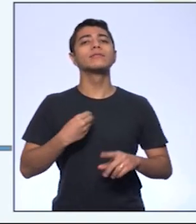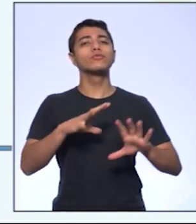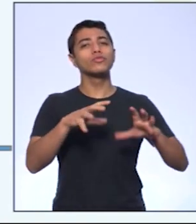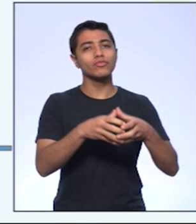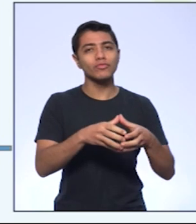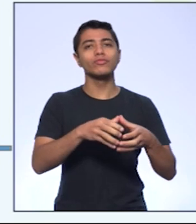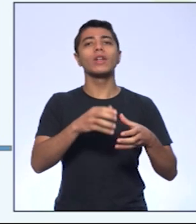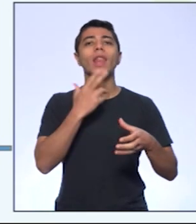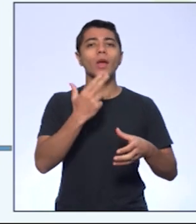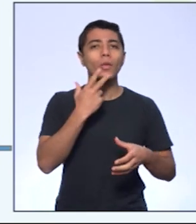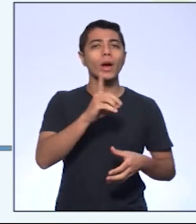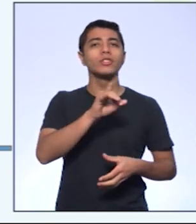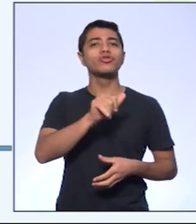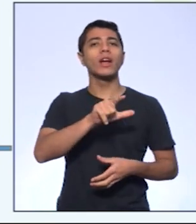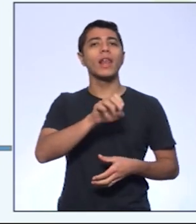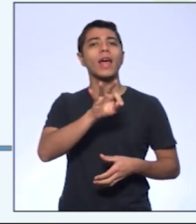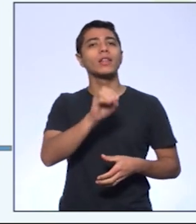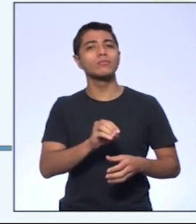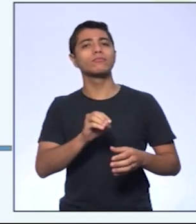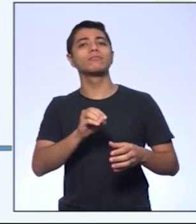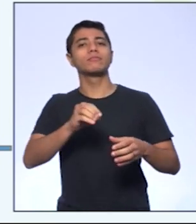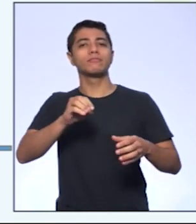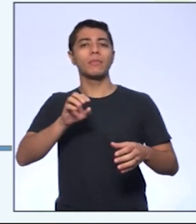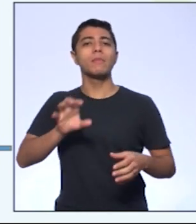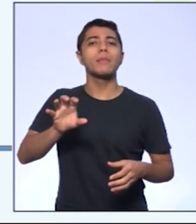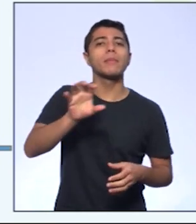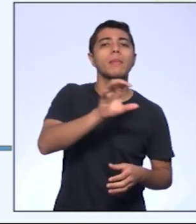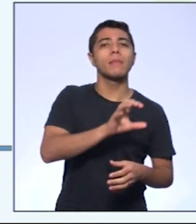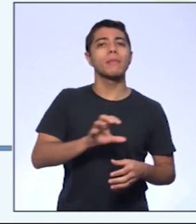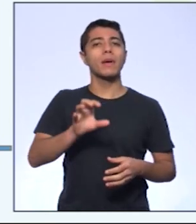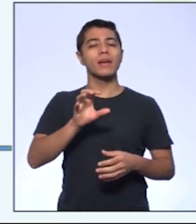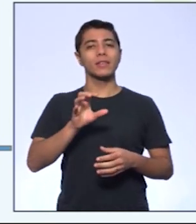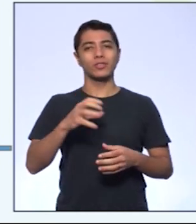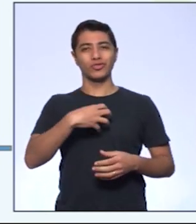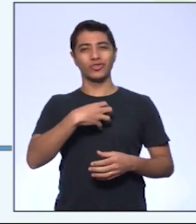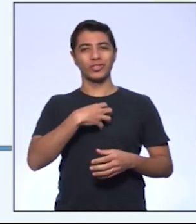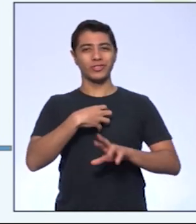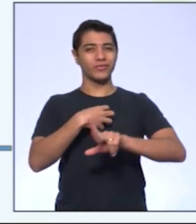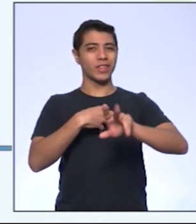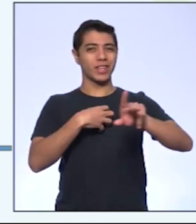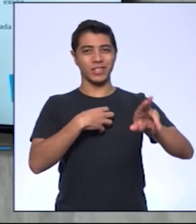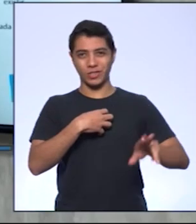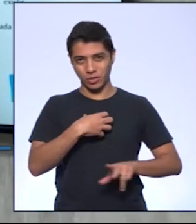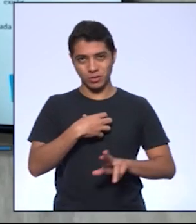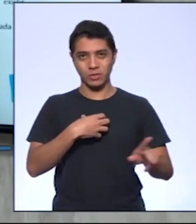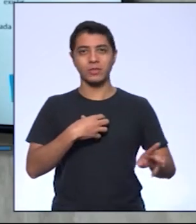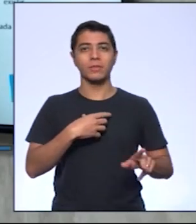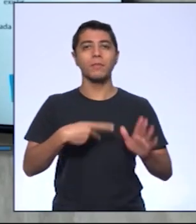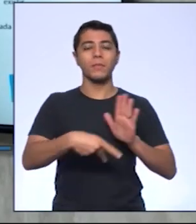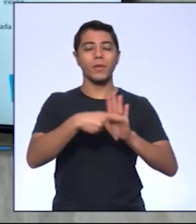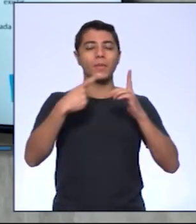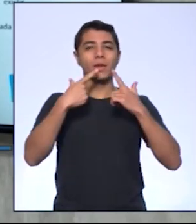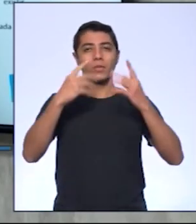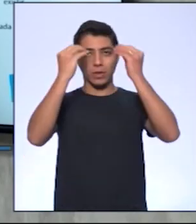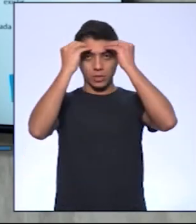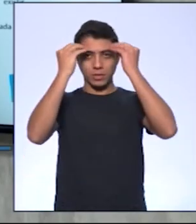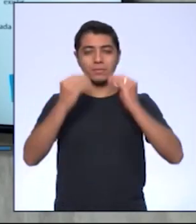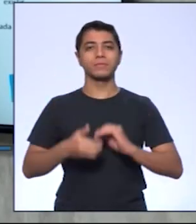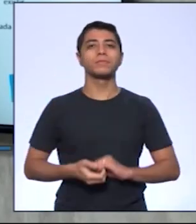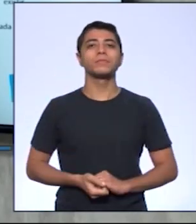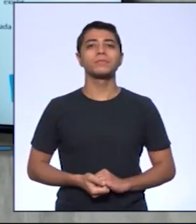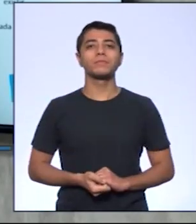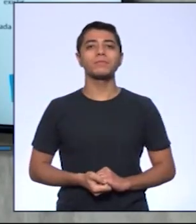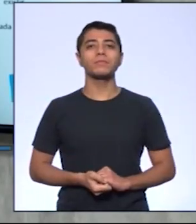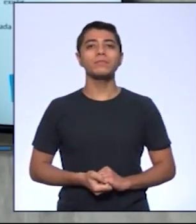enfatize um aspecto diferente da linguagem. Bom, o que o Serafim e o Paul, eles pensam da